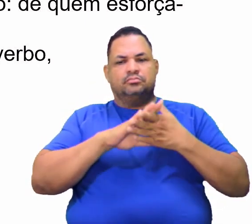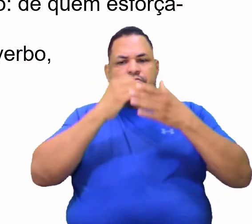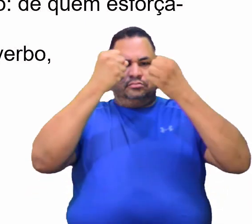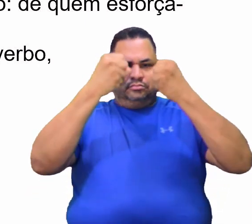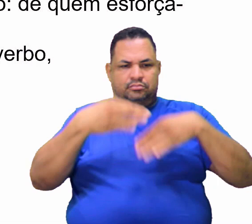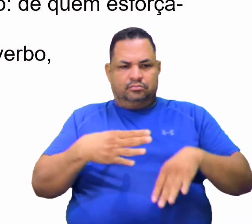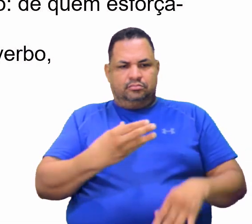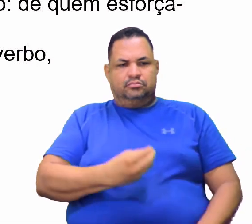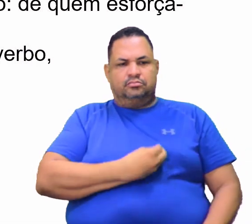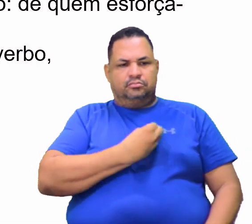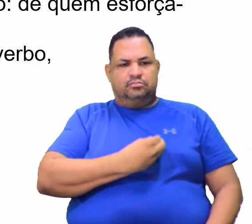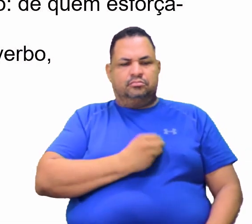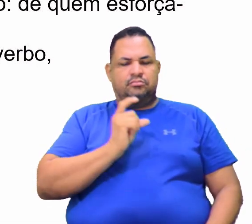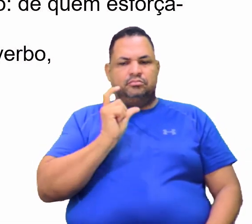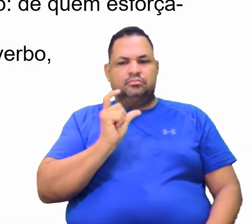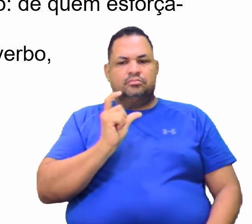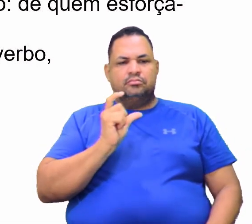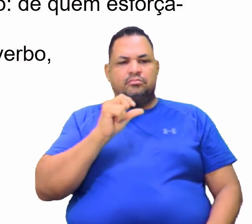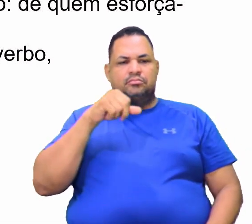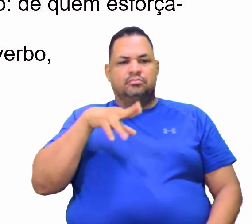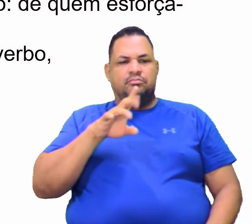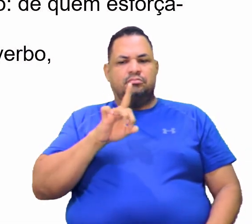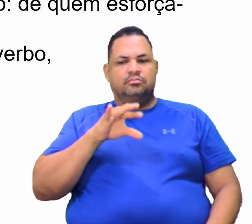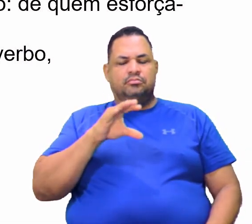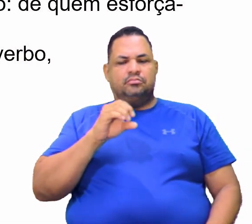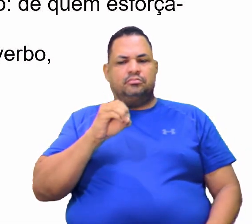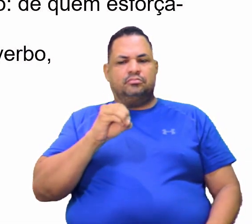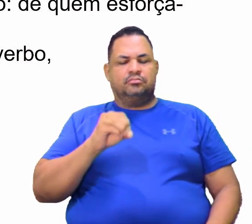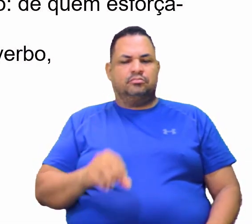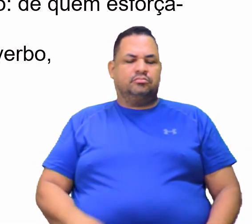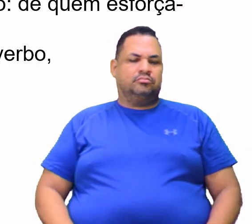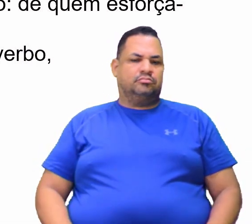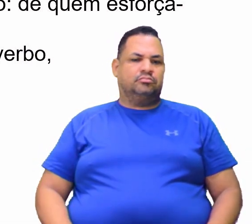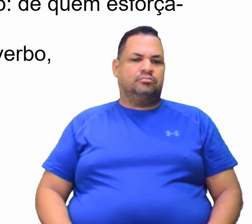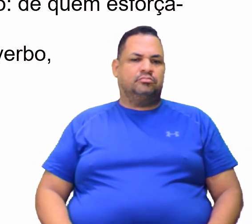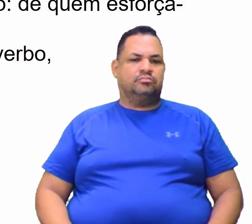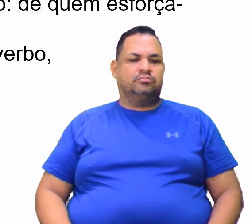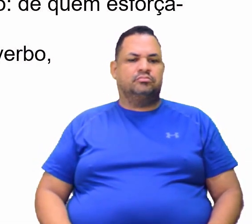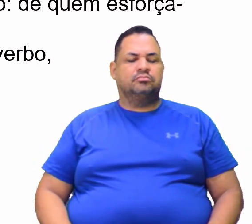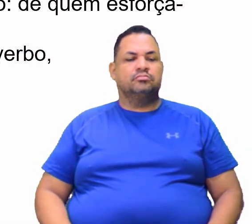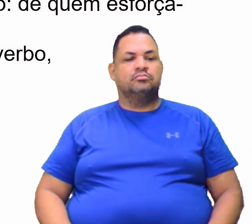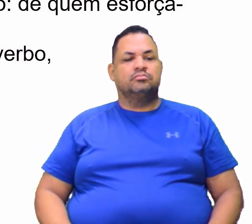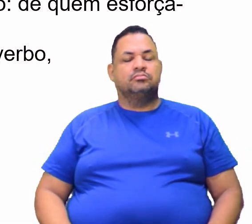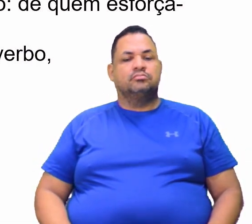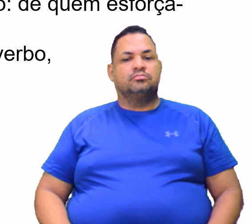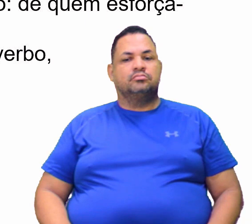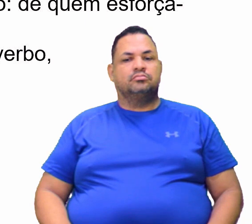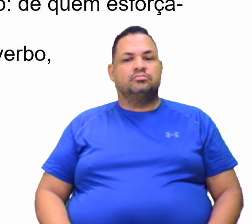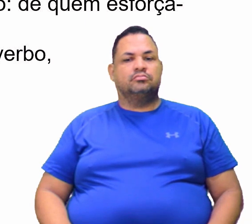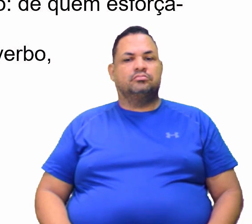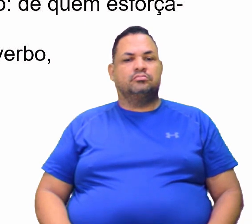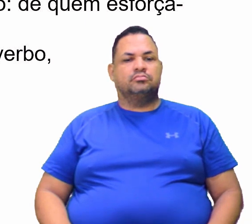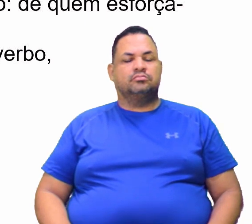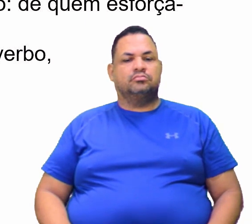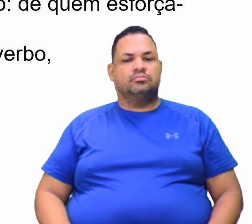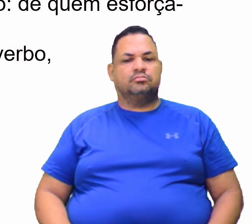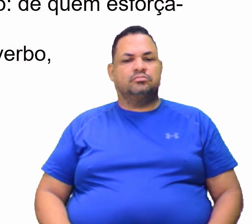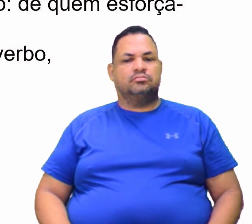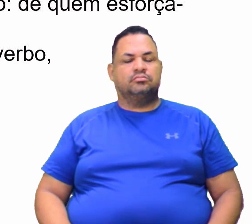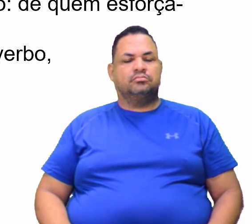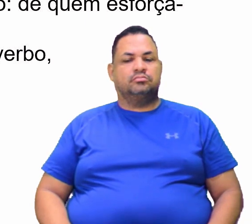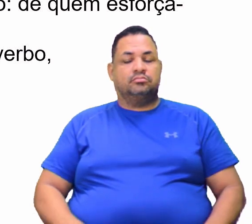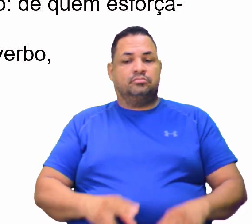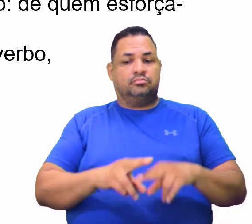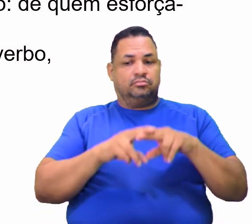pela presença negativa, da palavra negativa, o nãozinho lá que apareceu na frase. Então, por